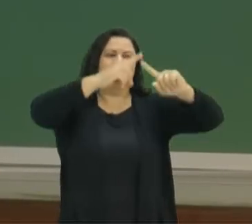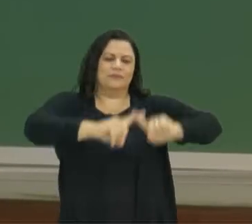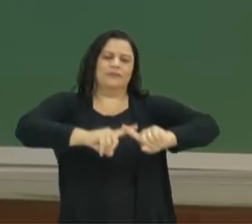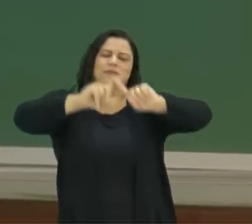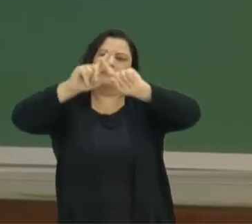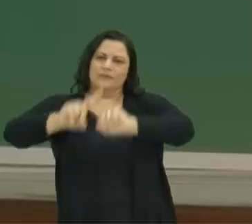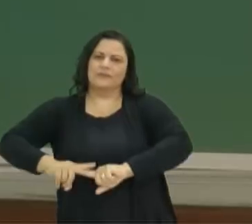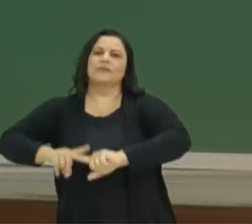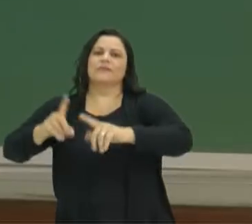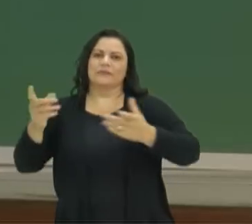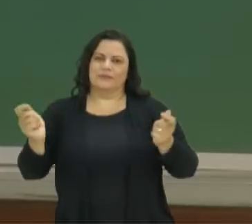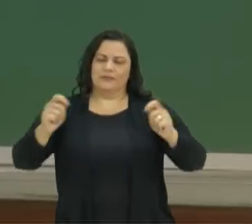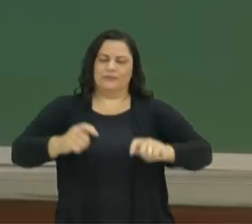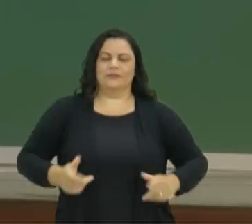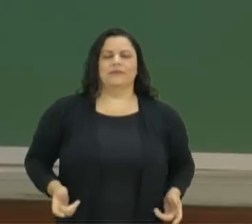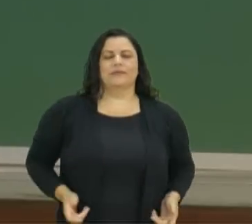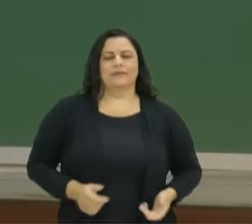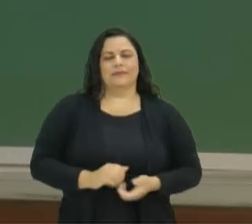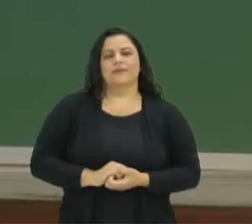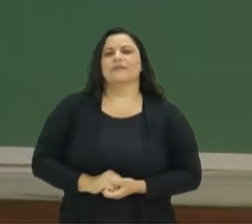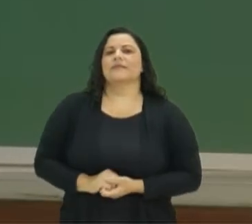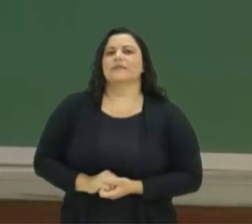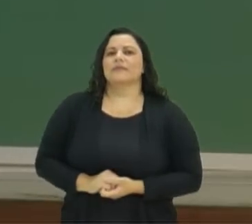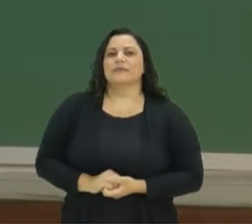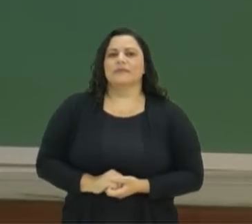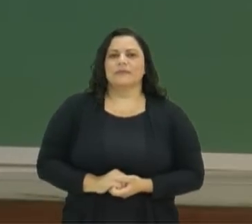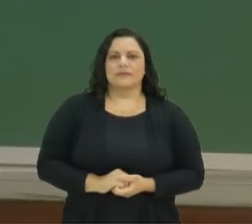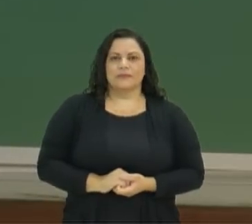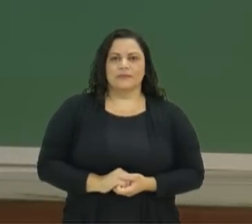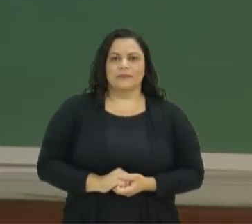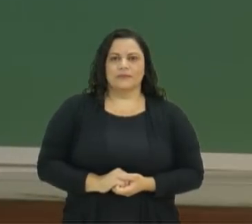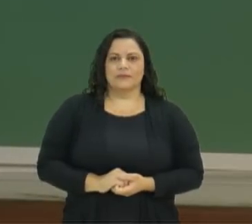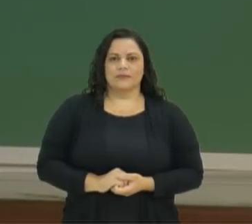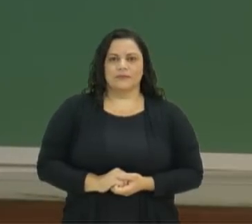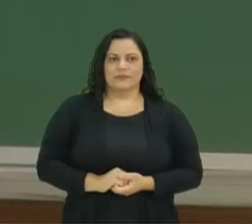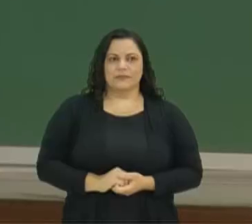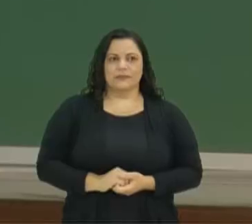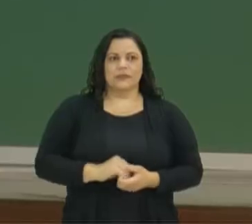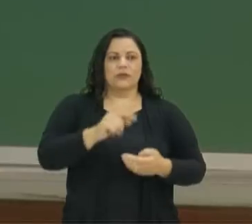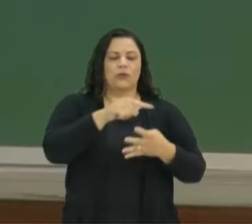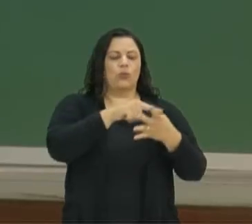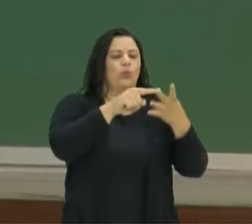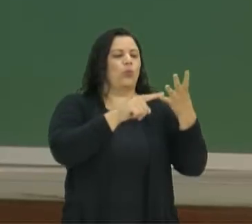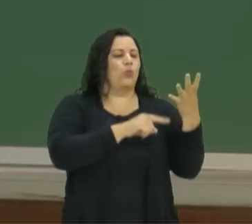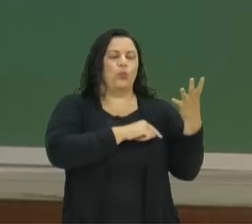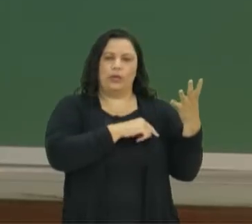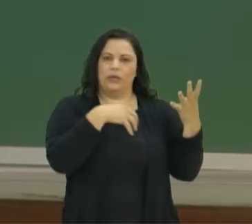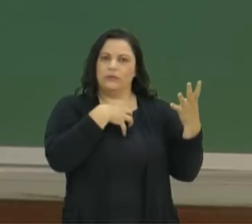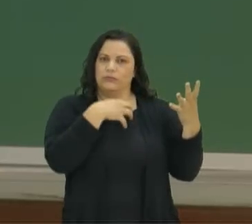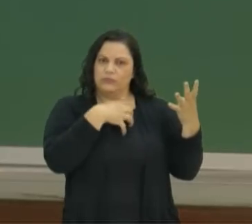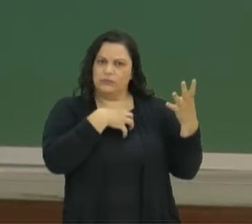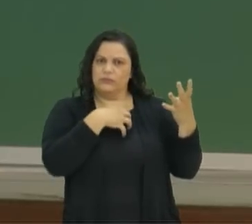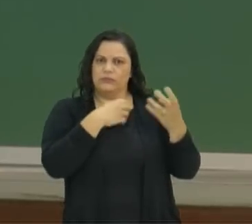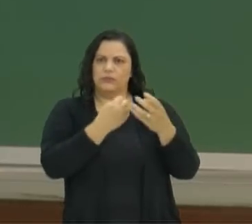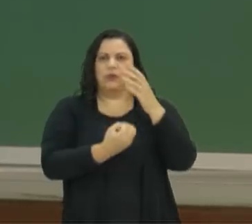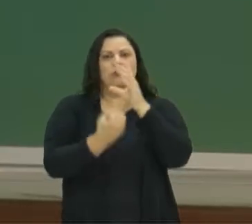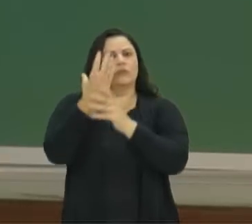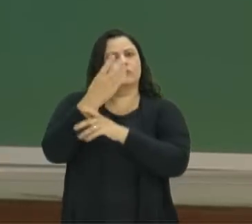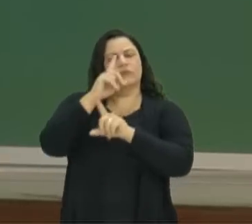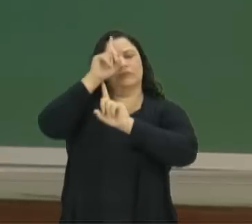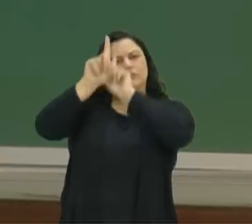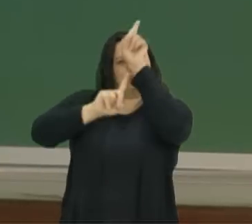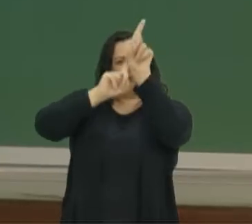né? Disputas esportivas dentro da natação. Os 4 estilos foram criados em tempos e por